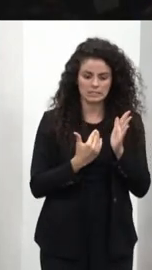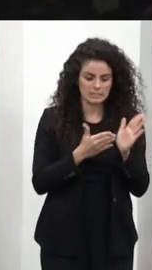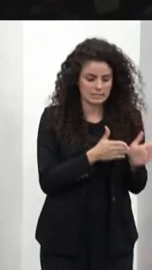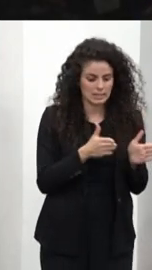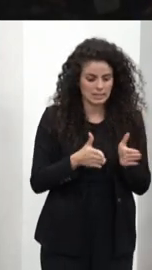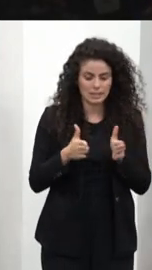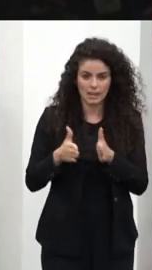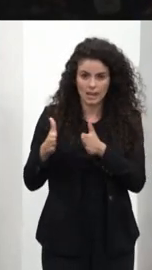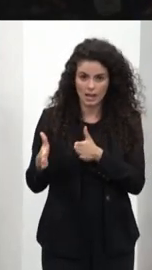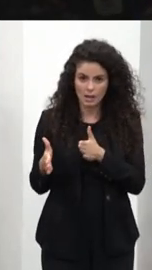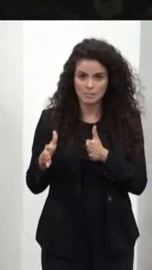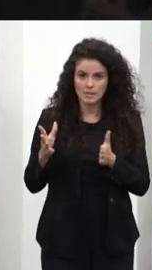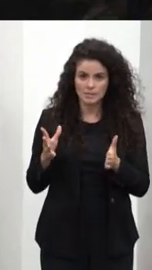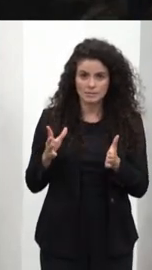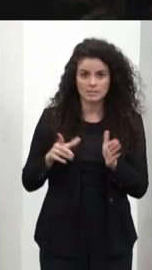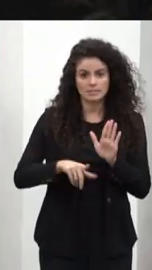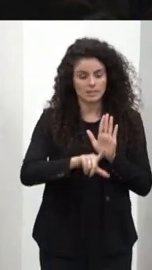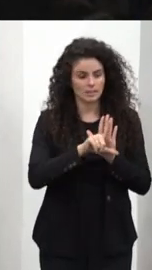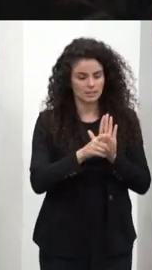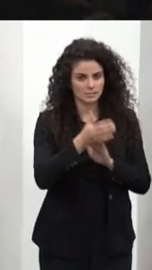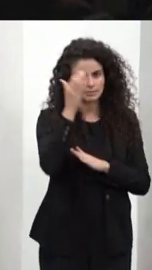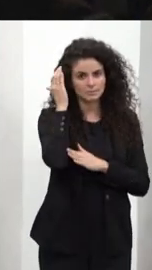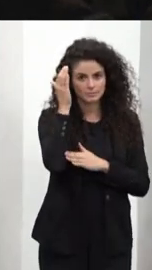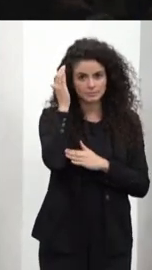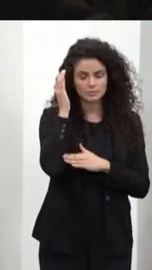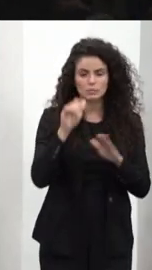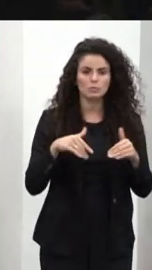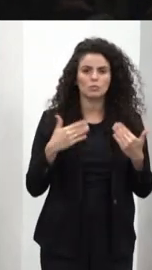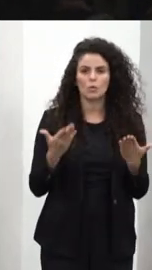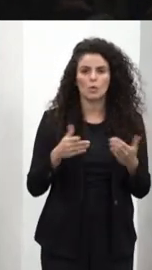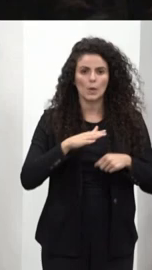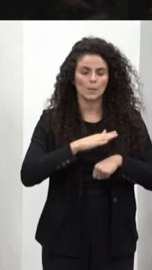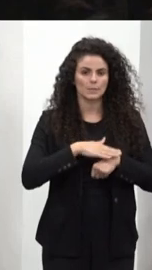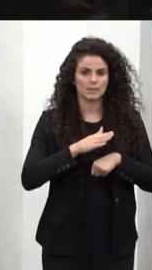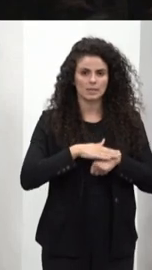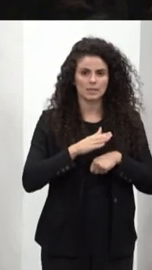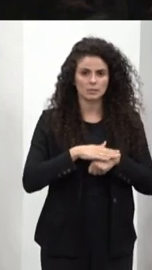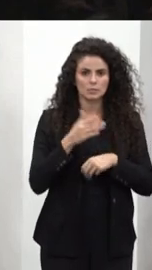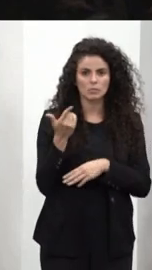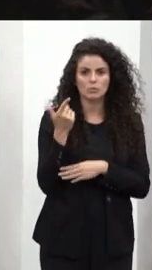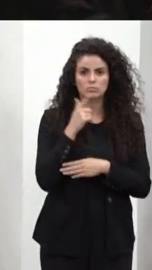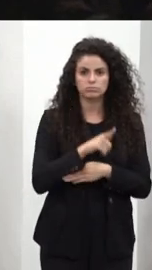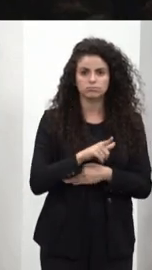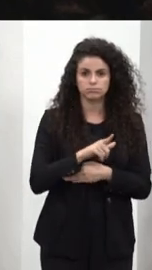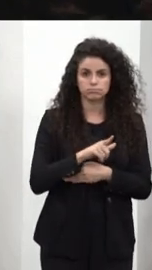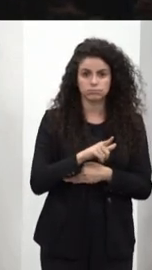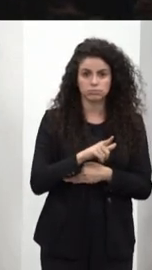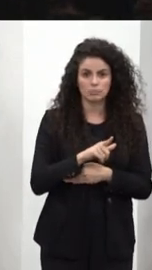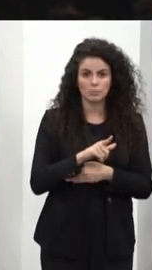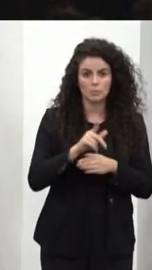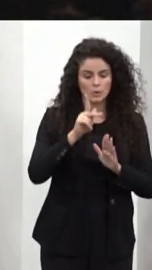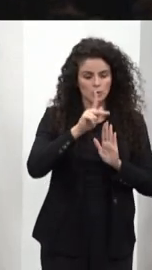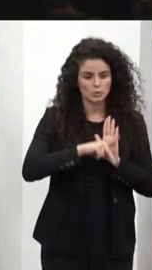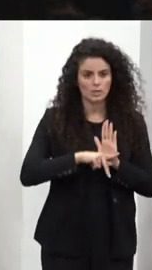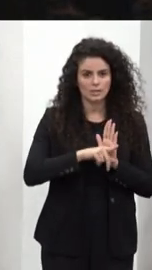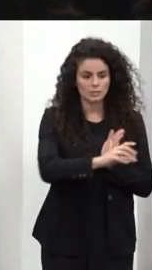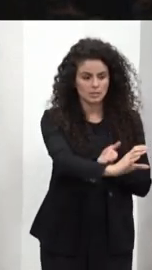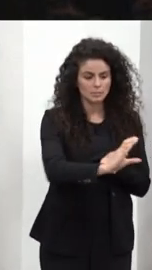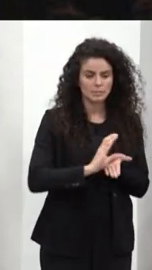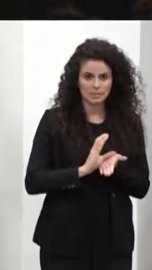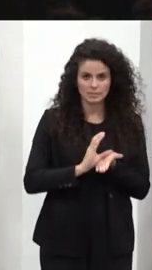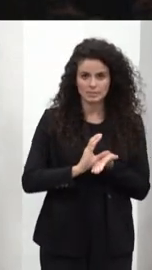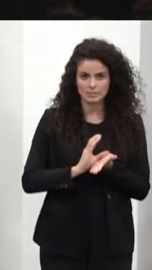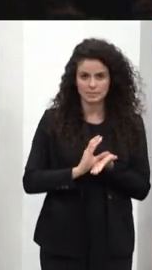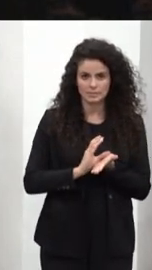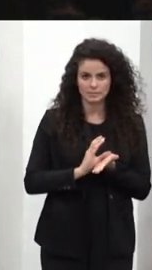da mesma lei Paulo Gustavo qual seria o tempo estimado para recebimento dos projetos apresentados agora